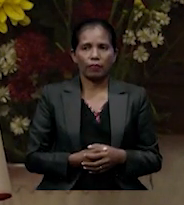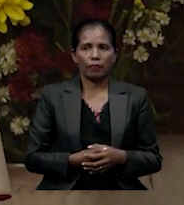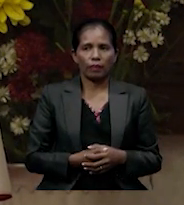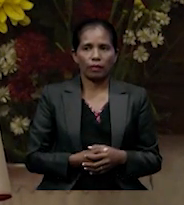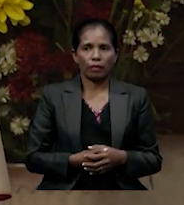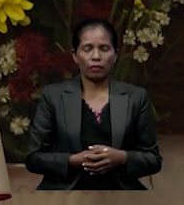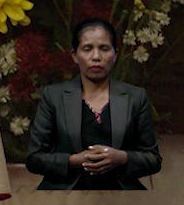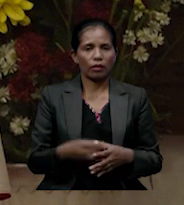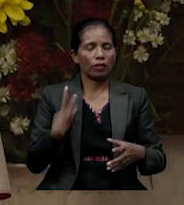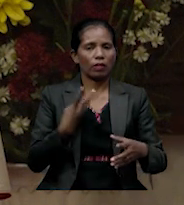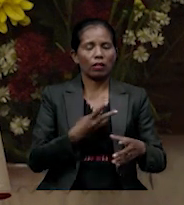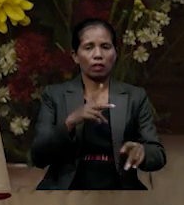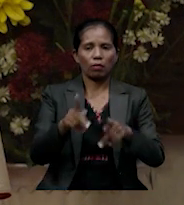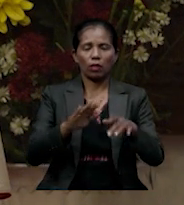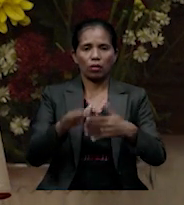de nós,